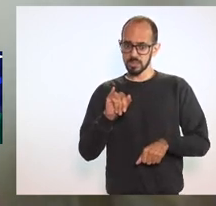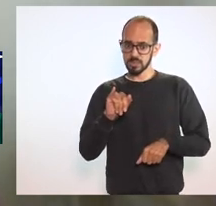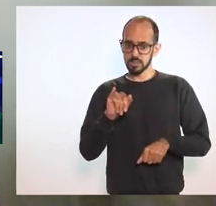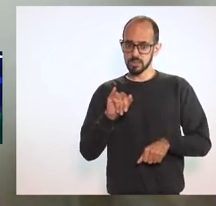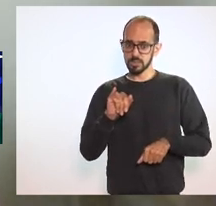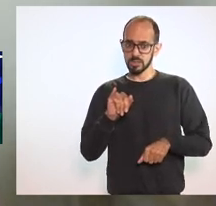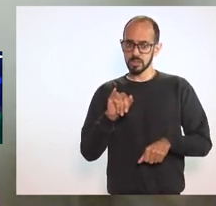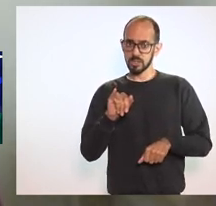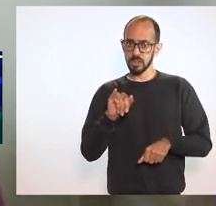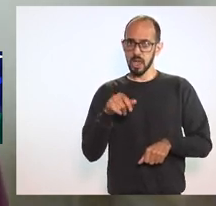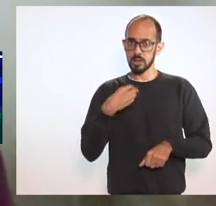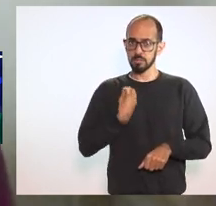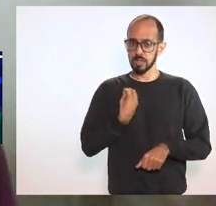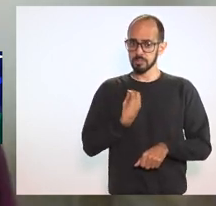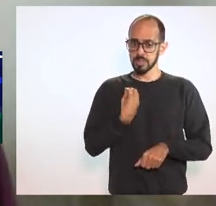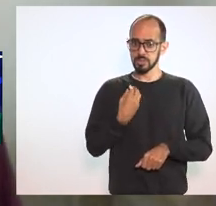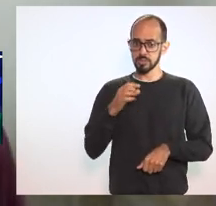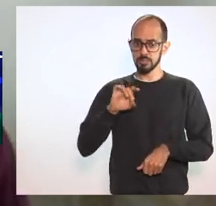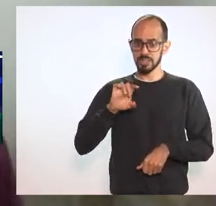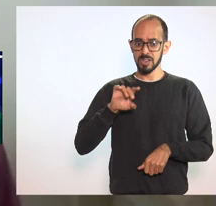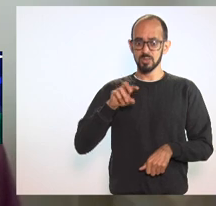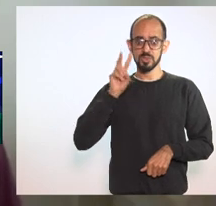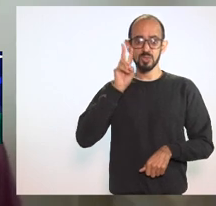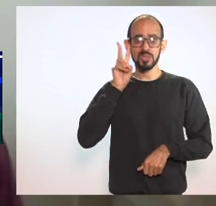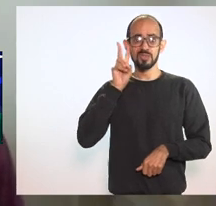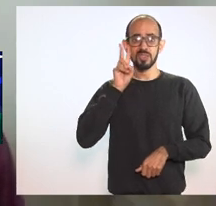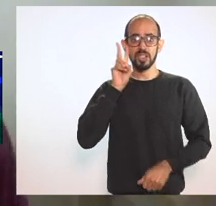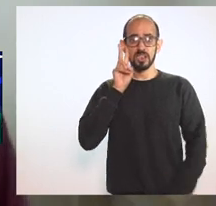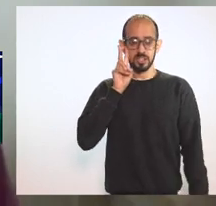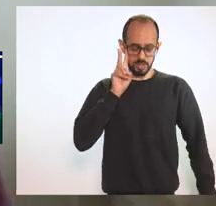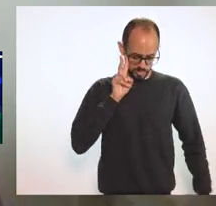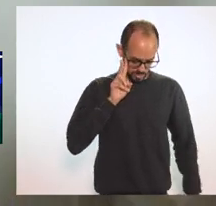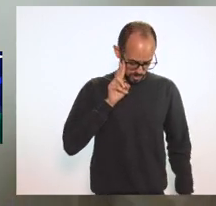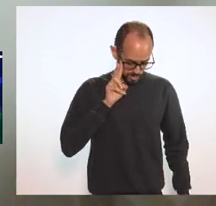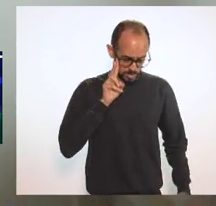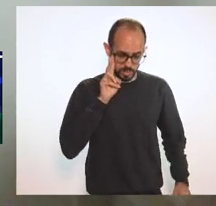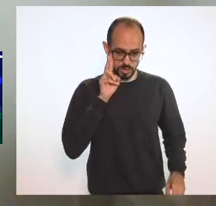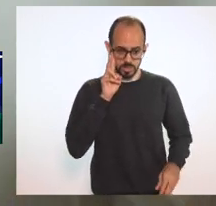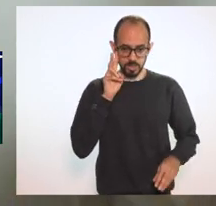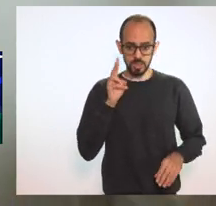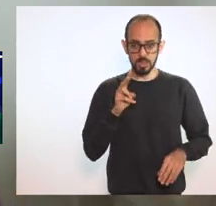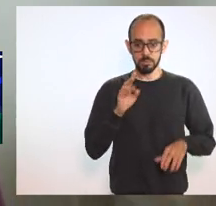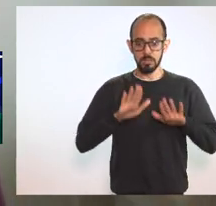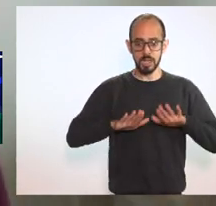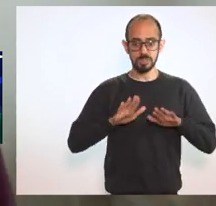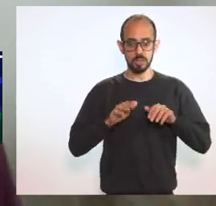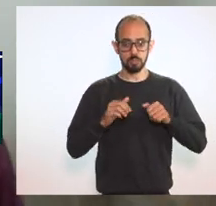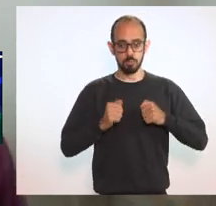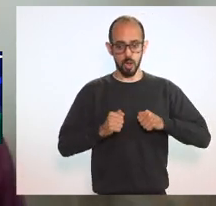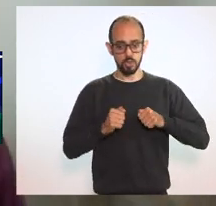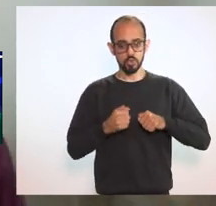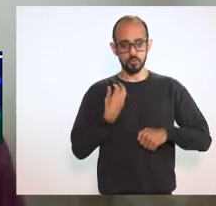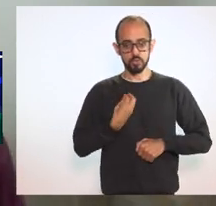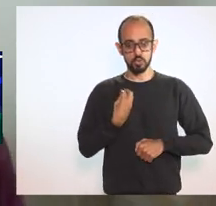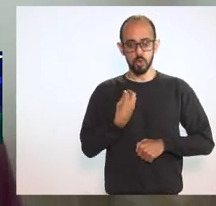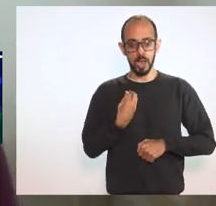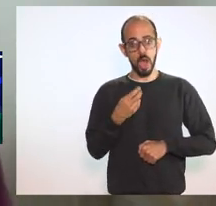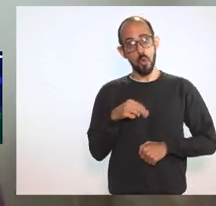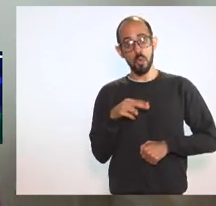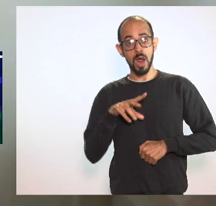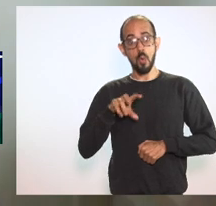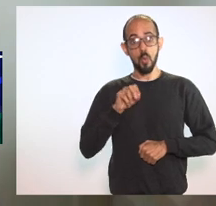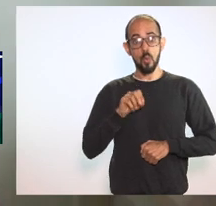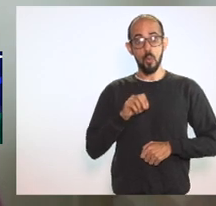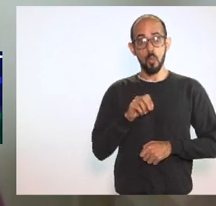hoje mas segunda-feira em qualquer ele funcionar ou não